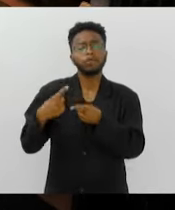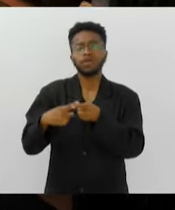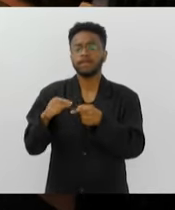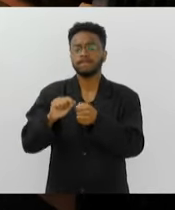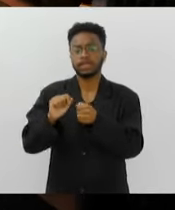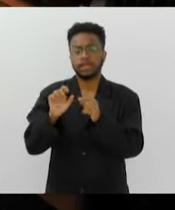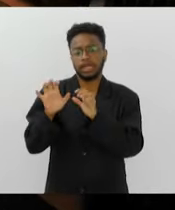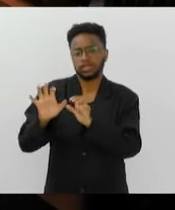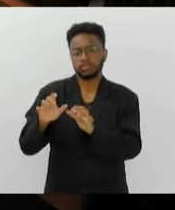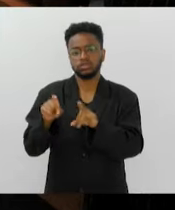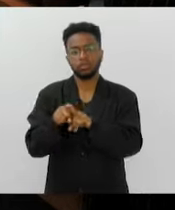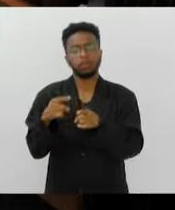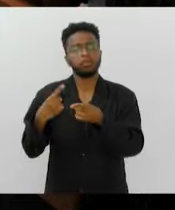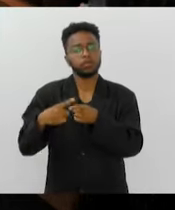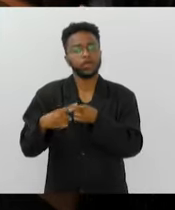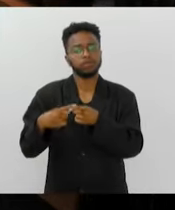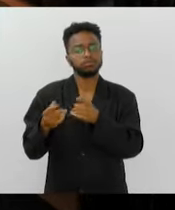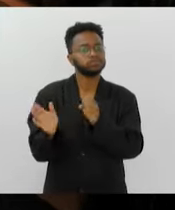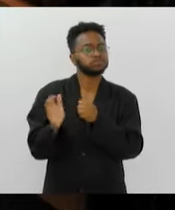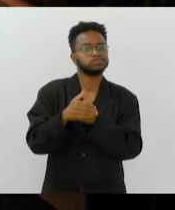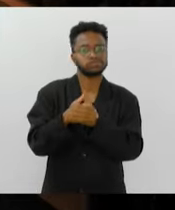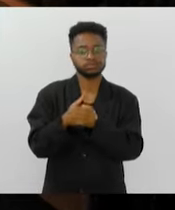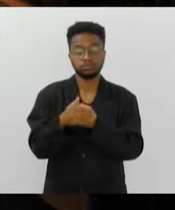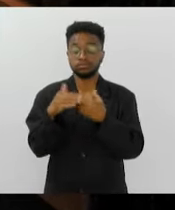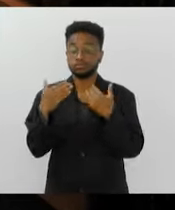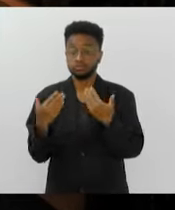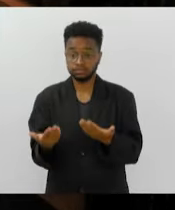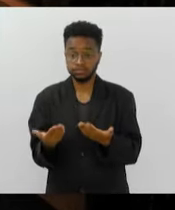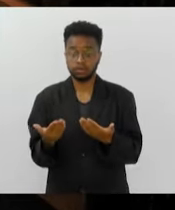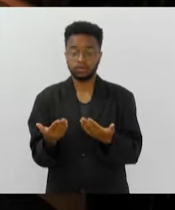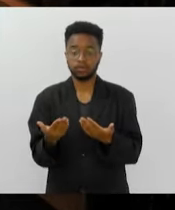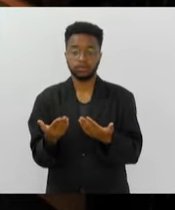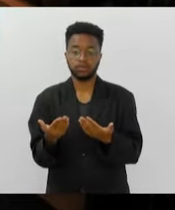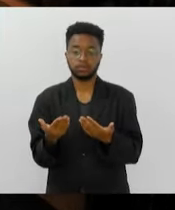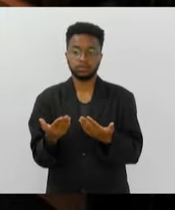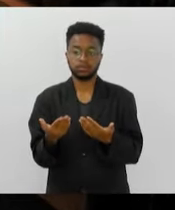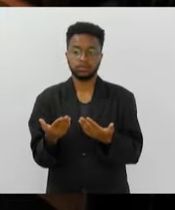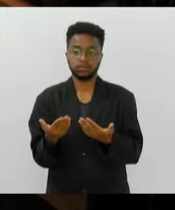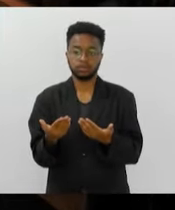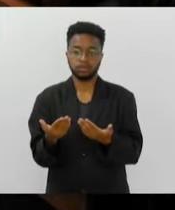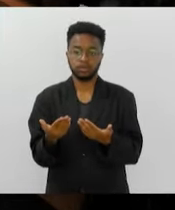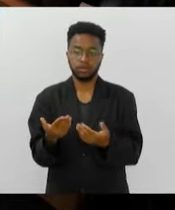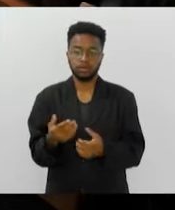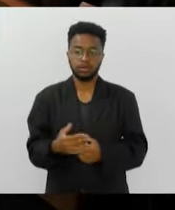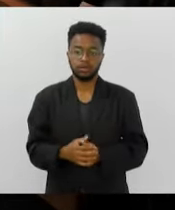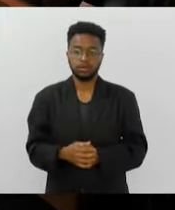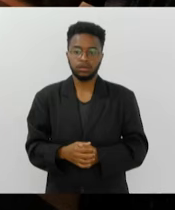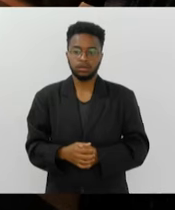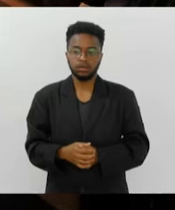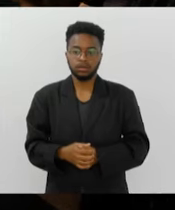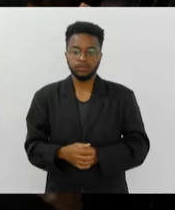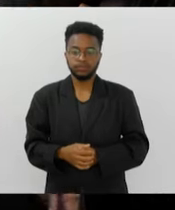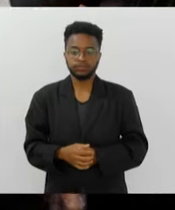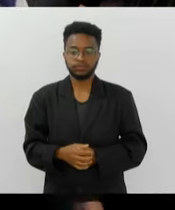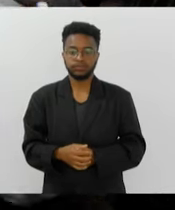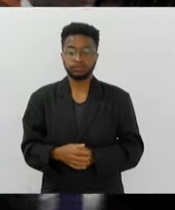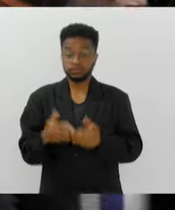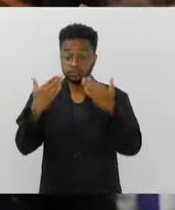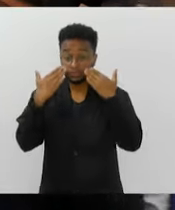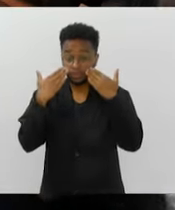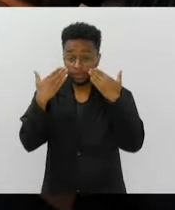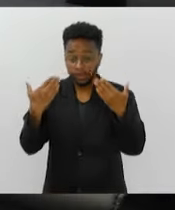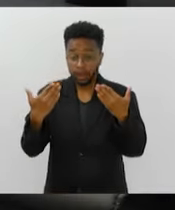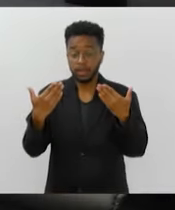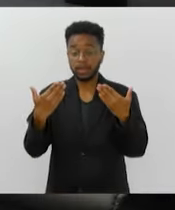encoberto isso então a luz a luz do dia é um remédio que mata